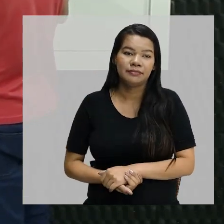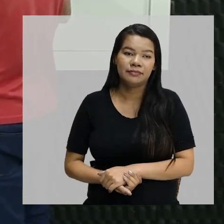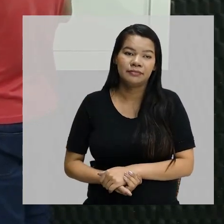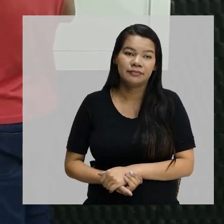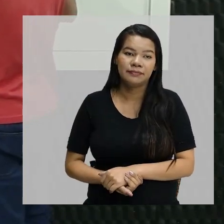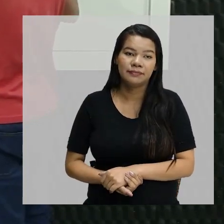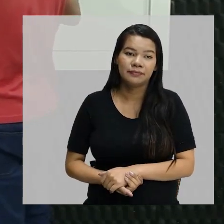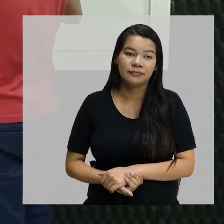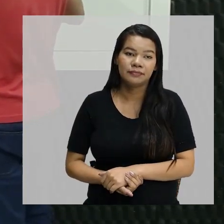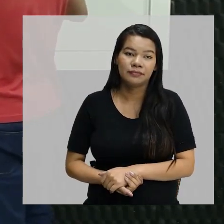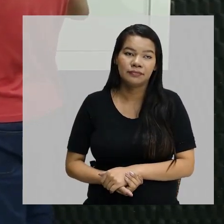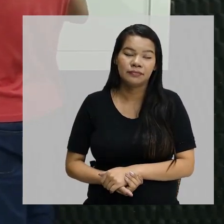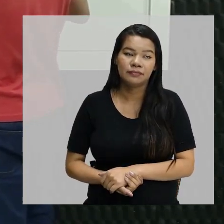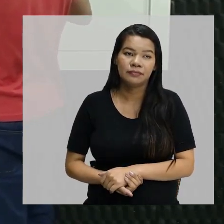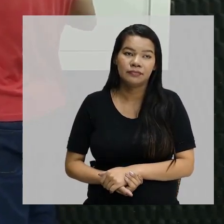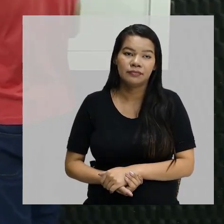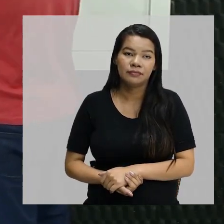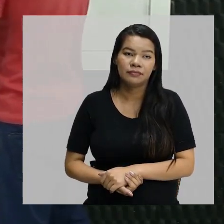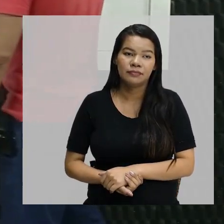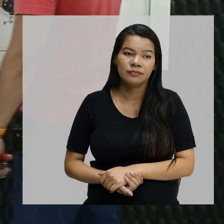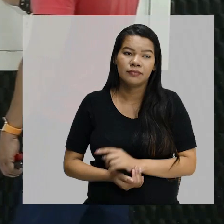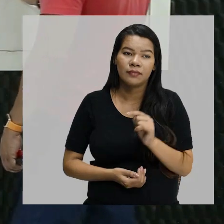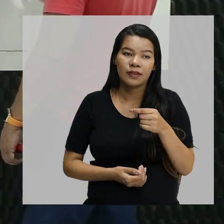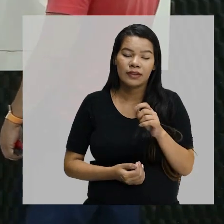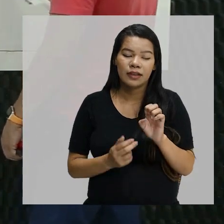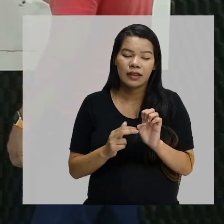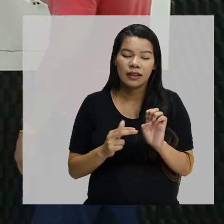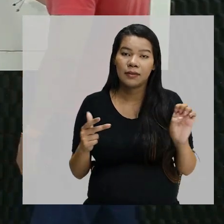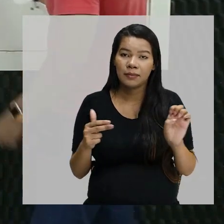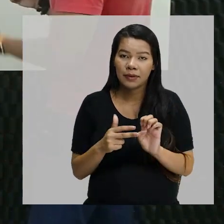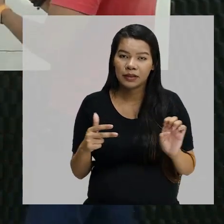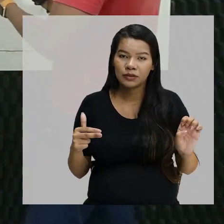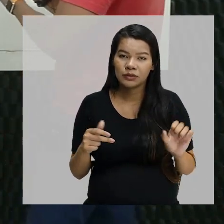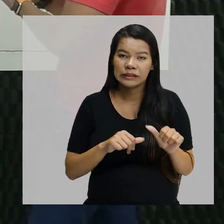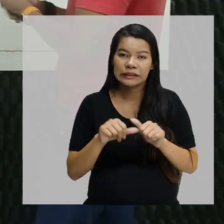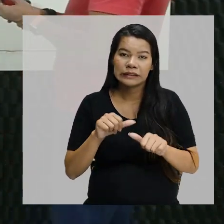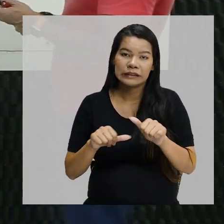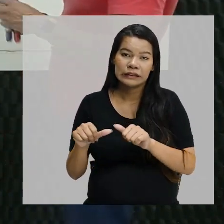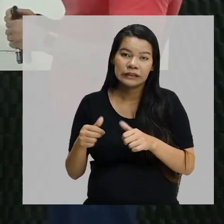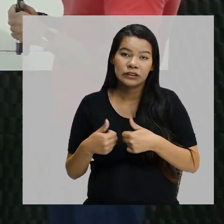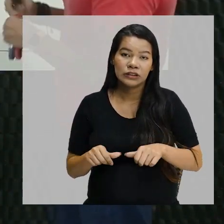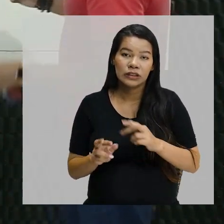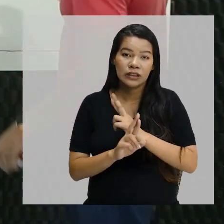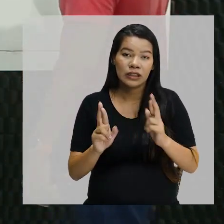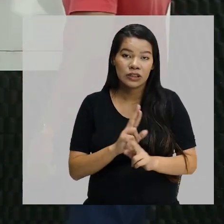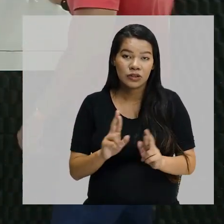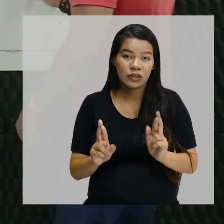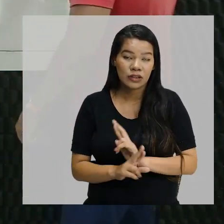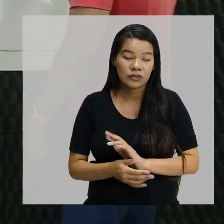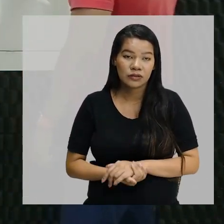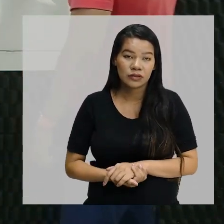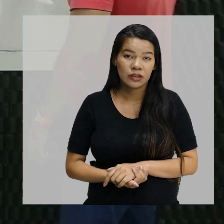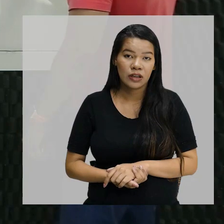Certo olha aqui esse elemento transformador ele está associado obviamente